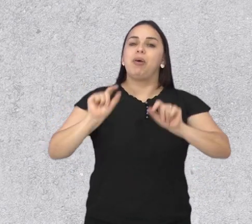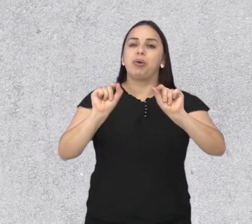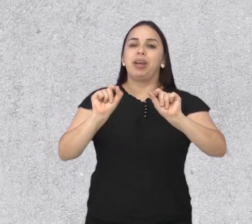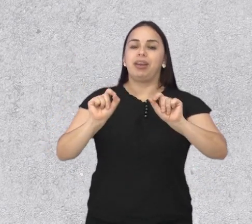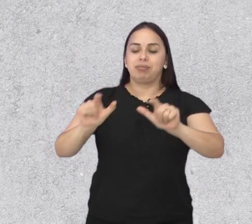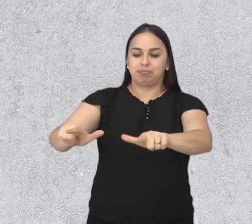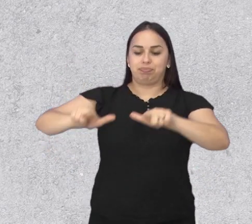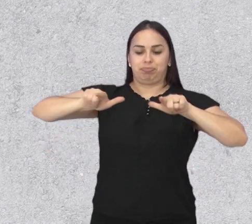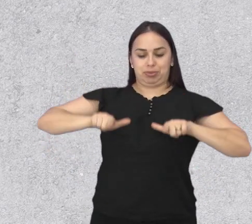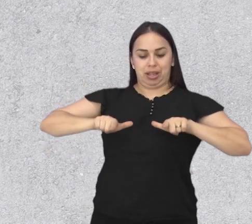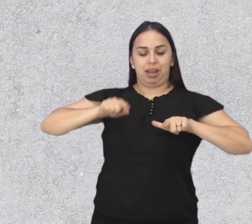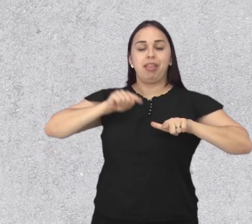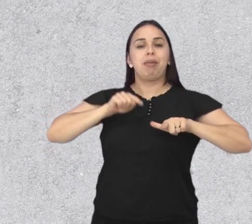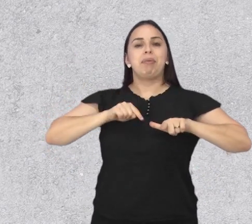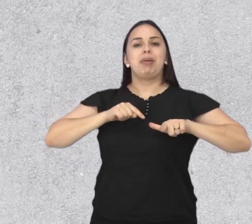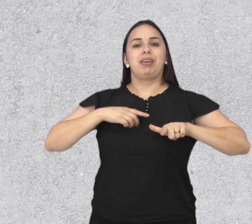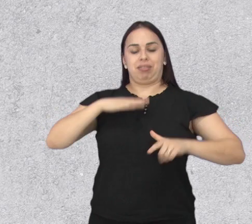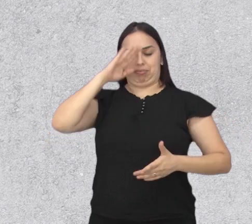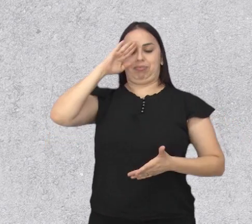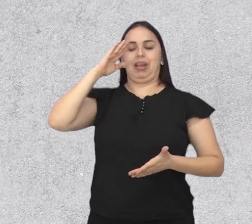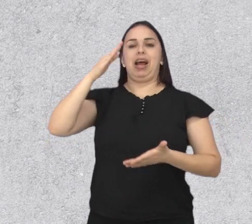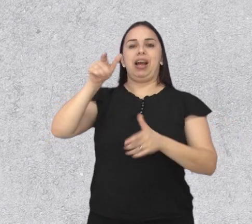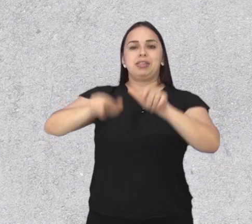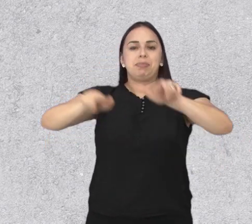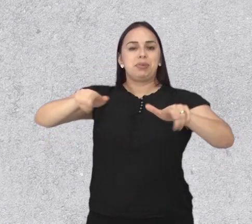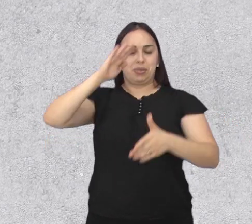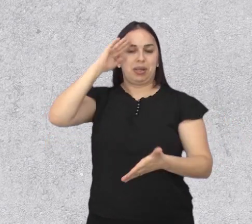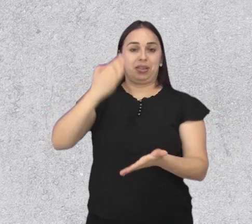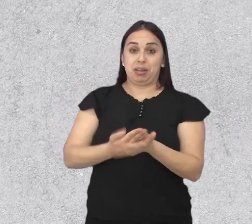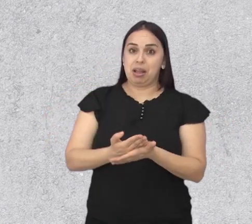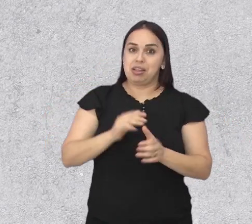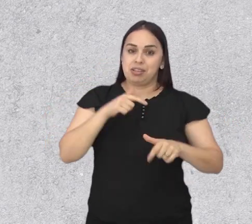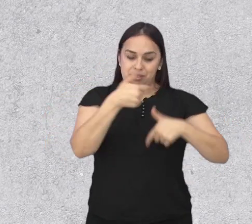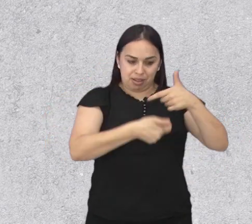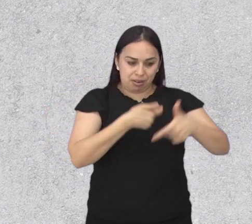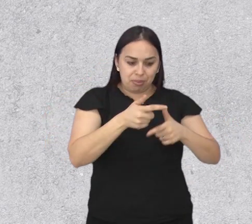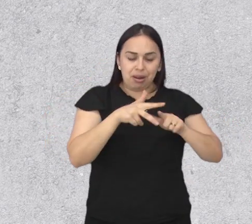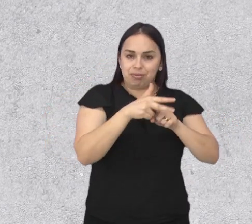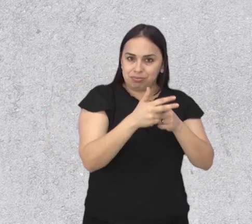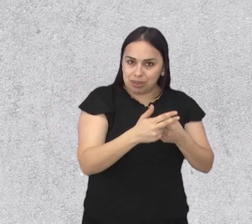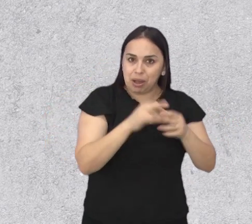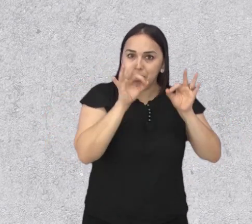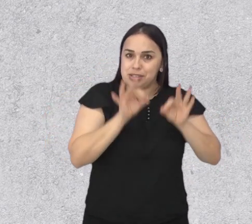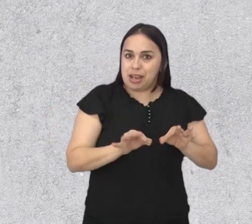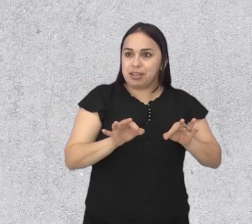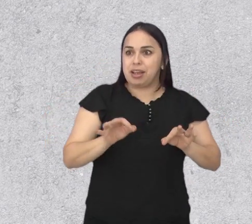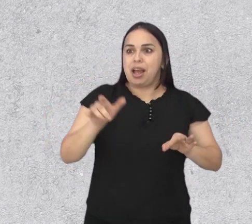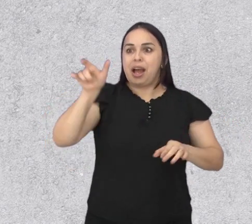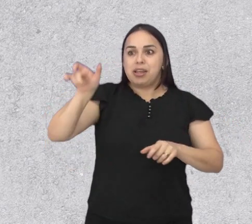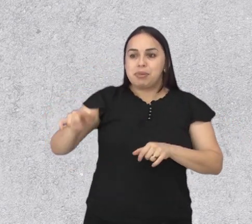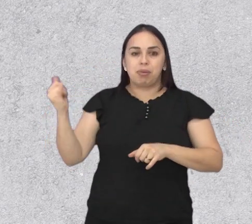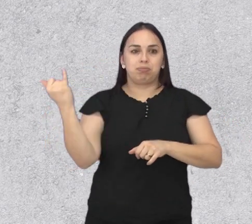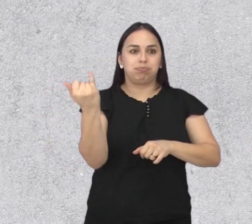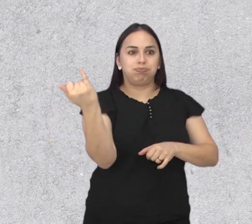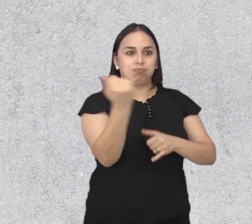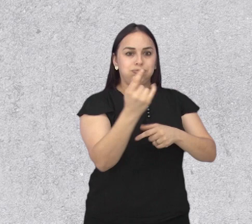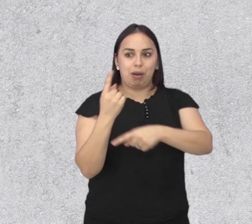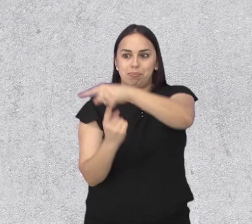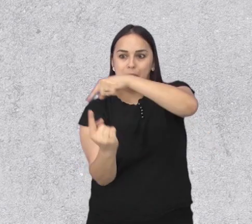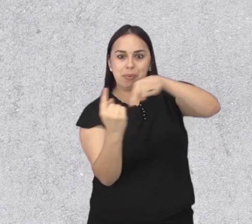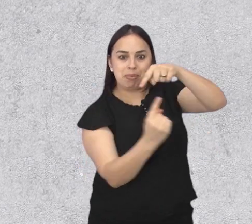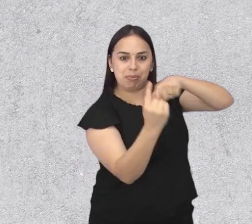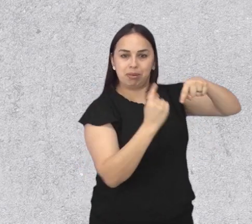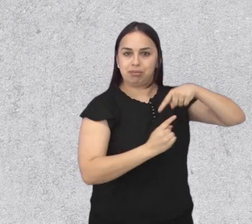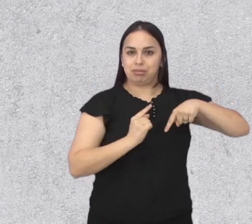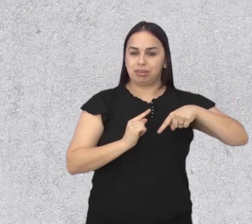título de mecânico de confiança. Um bom serviço realizado é garantia de indicação para mais clientes. Para se destacar nessa